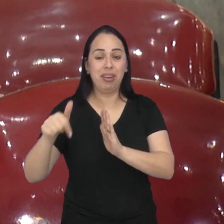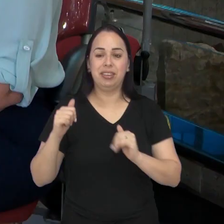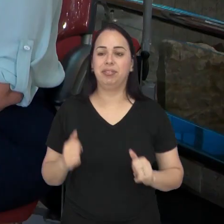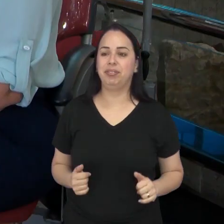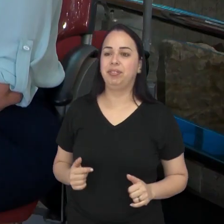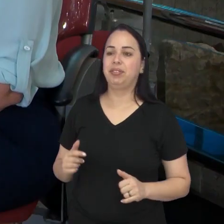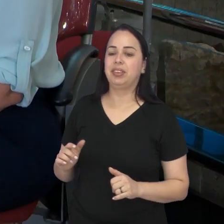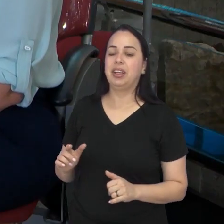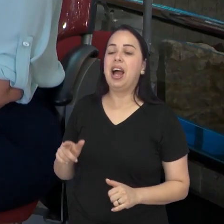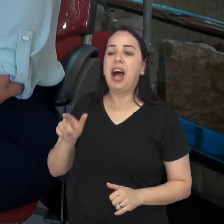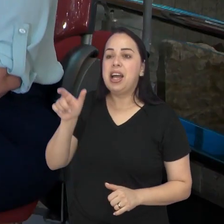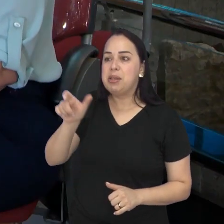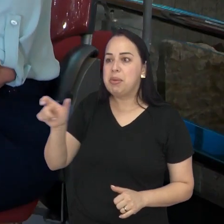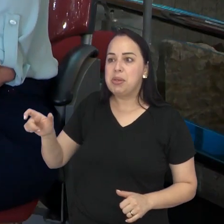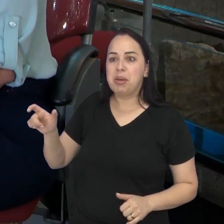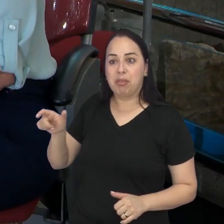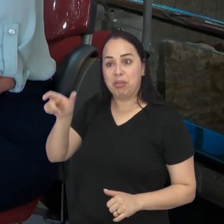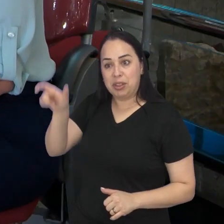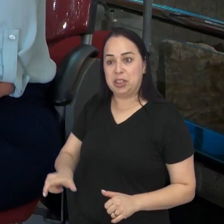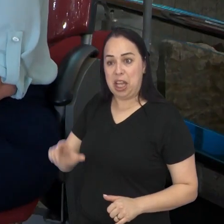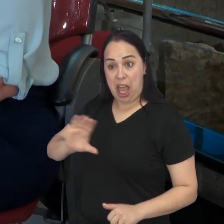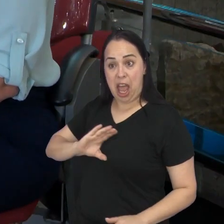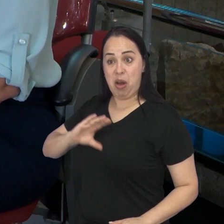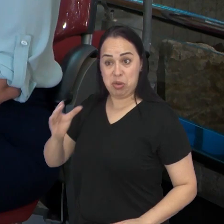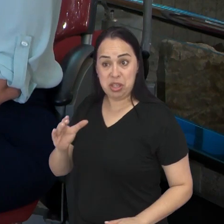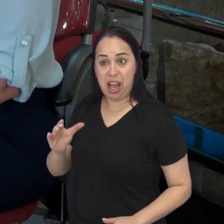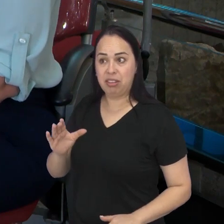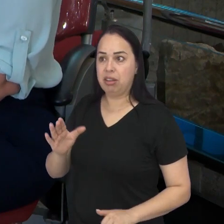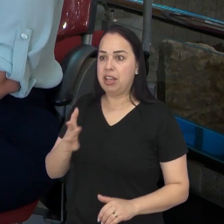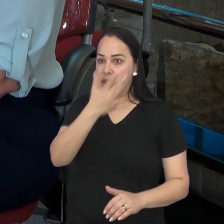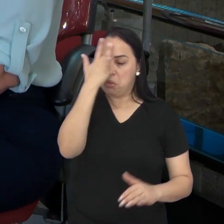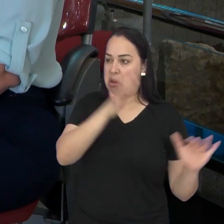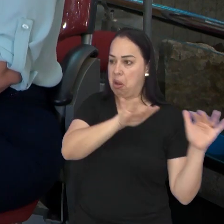não assustava as pessoas? Imagina, o padre não quer celebrar a missa.